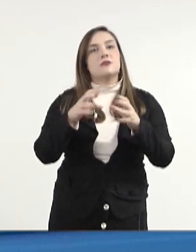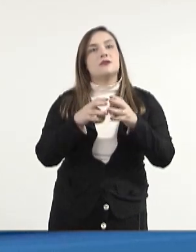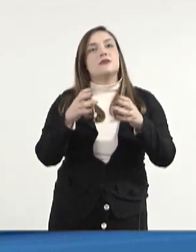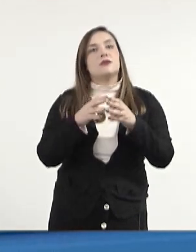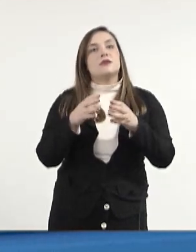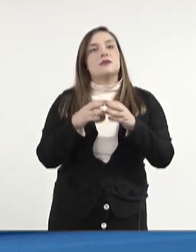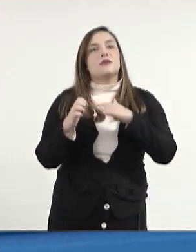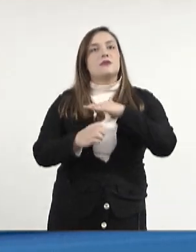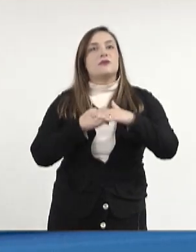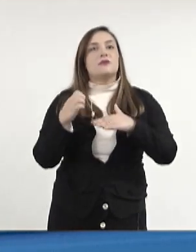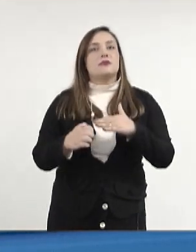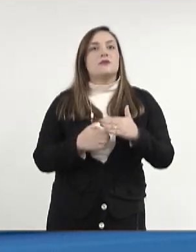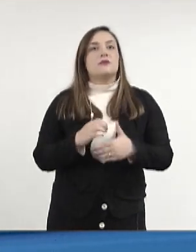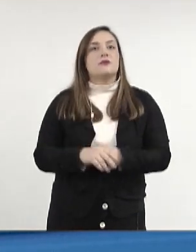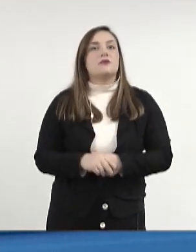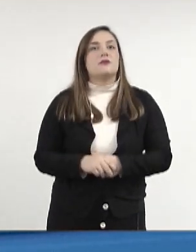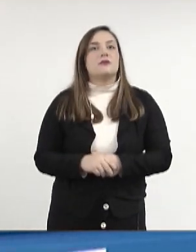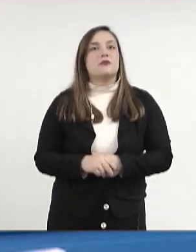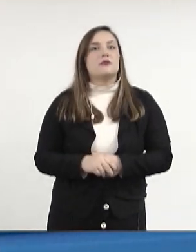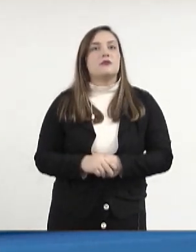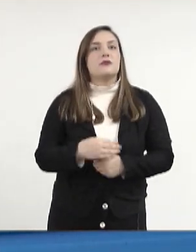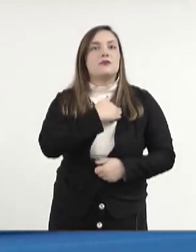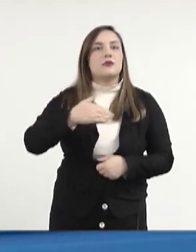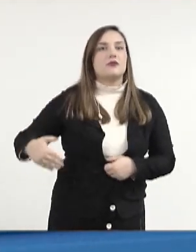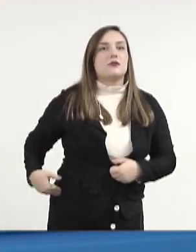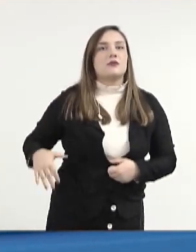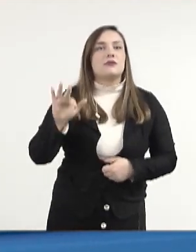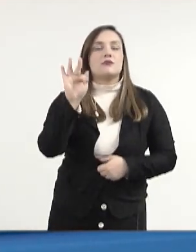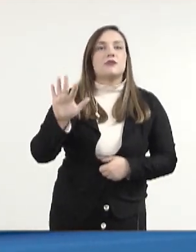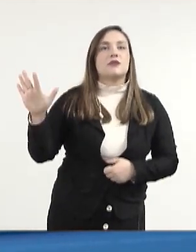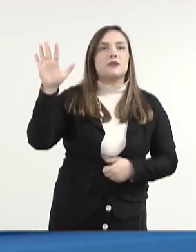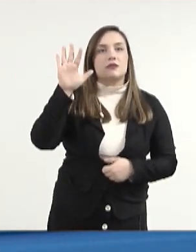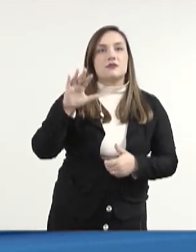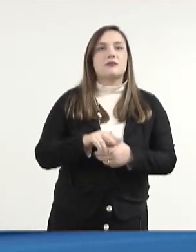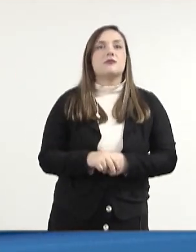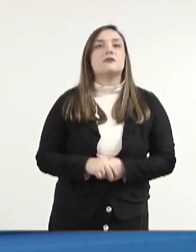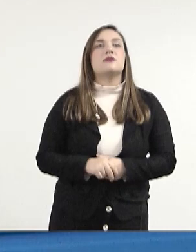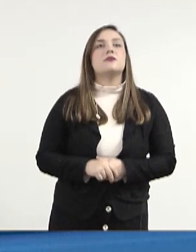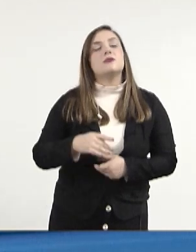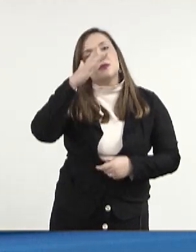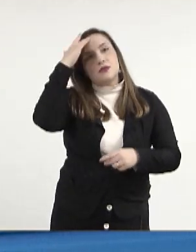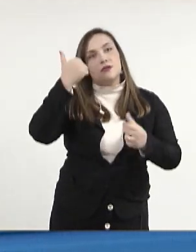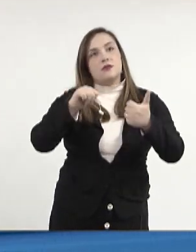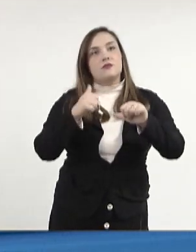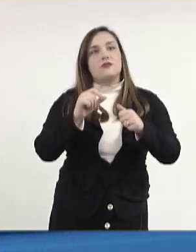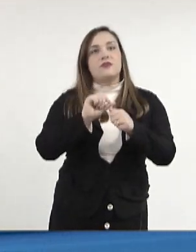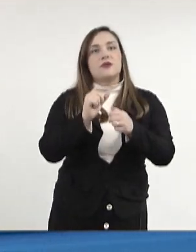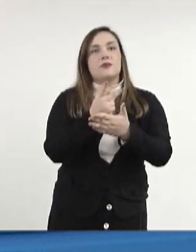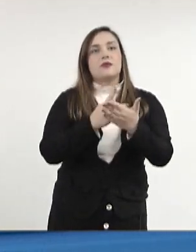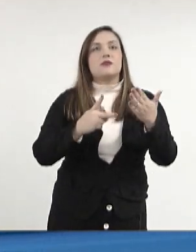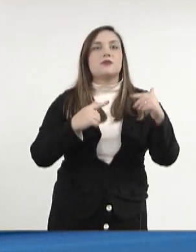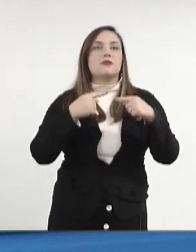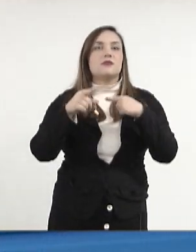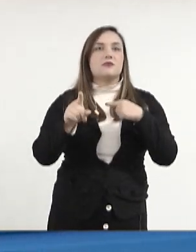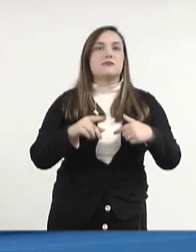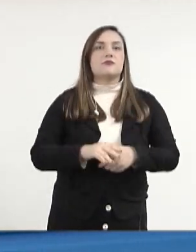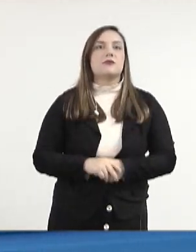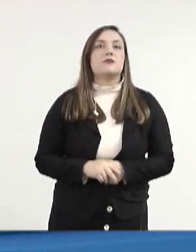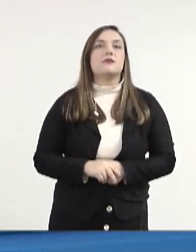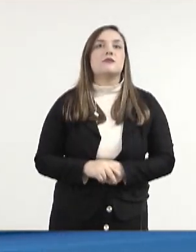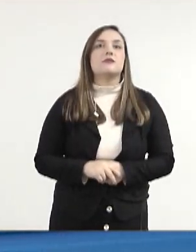com o governo do estado, com o governo federal, submete e o relator dá o parecer contrário.